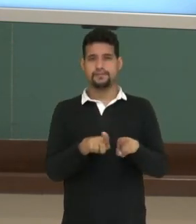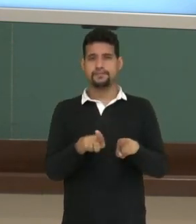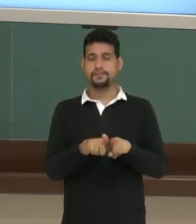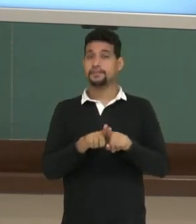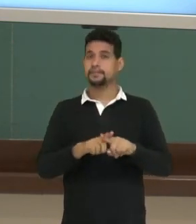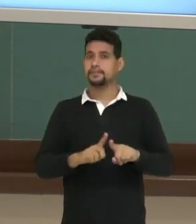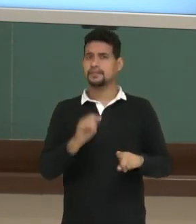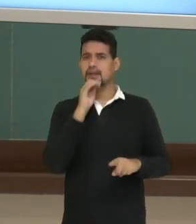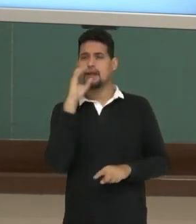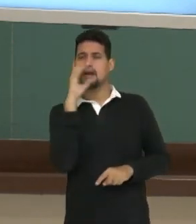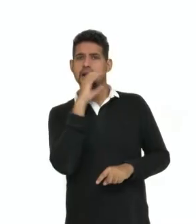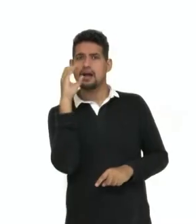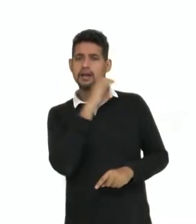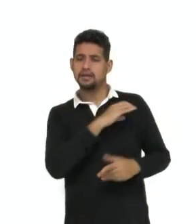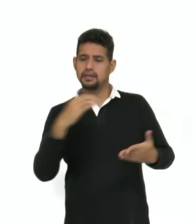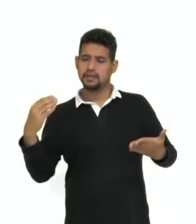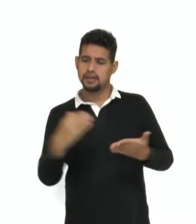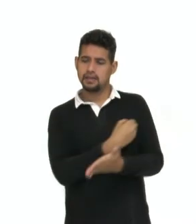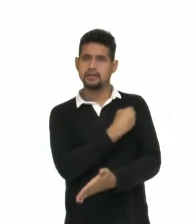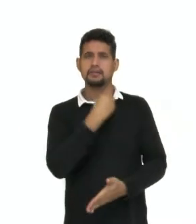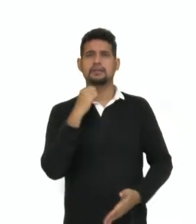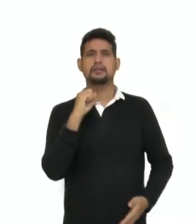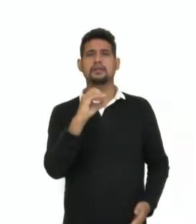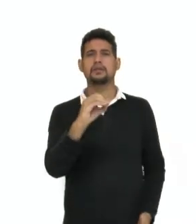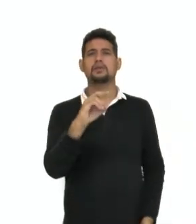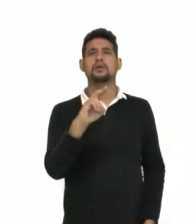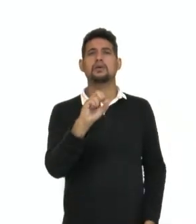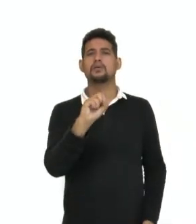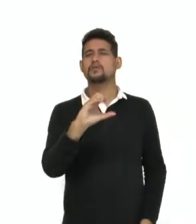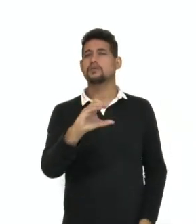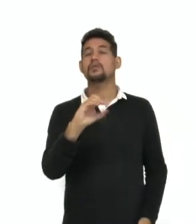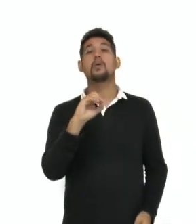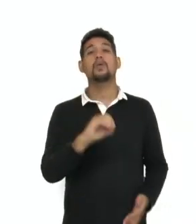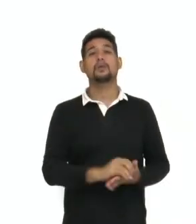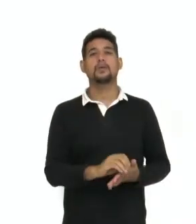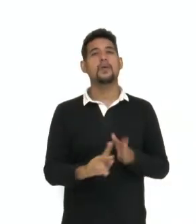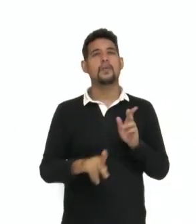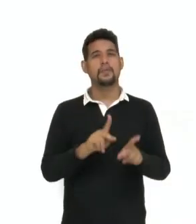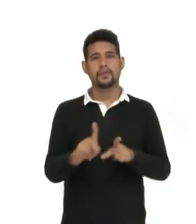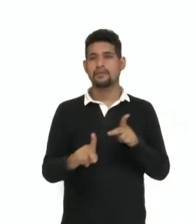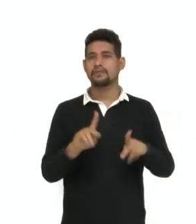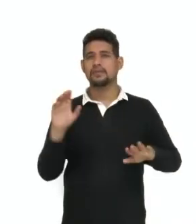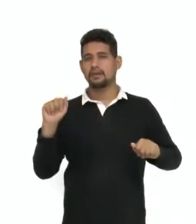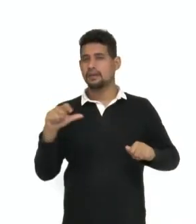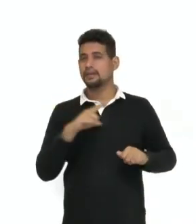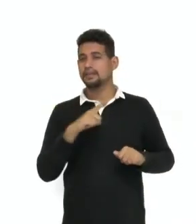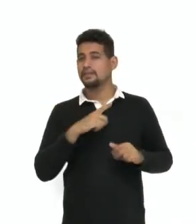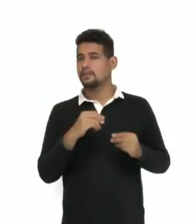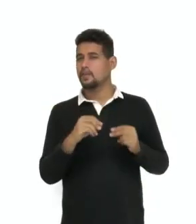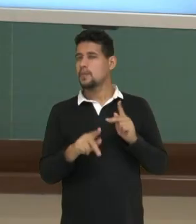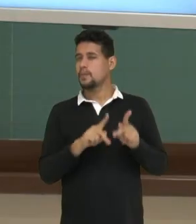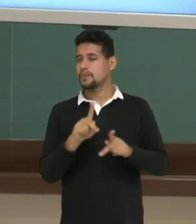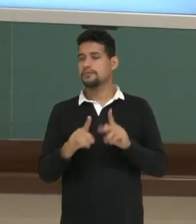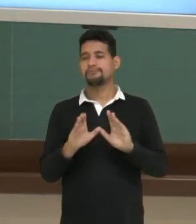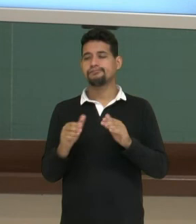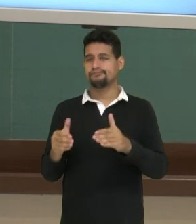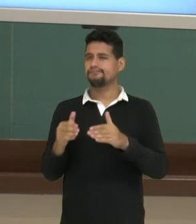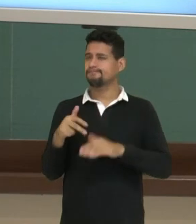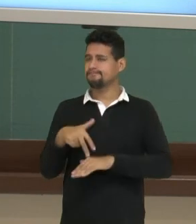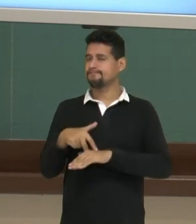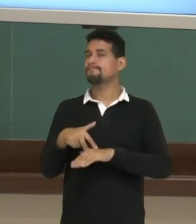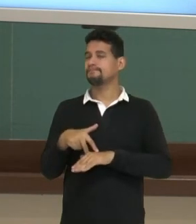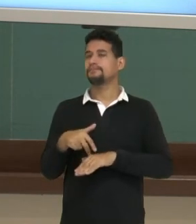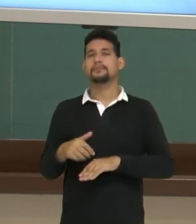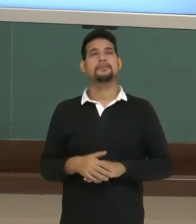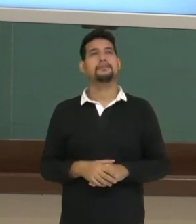da rápida conquista de Cusco, os espanhóis enfrentaram grande resistência por parte dos povos nativos. Tudo